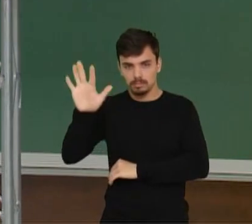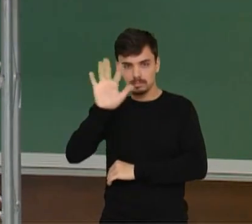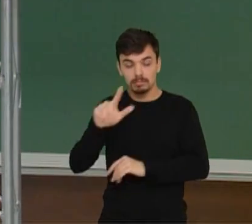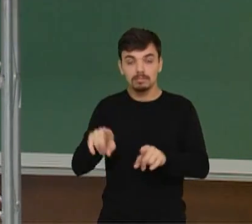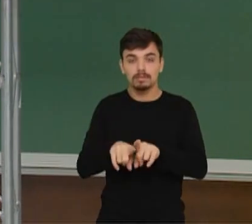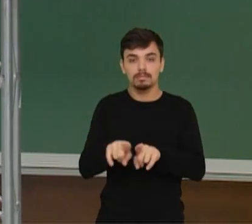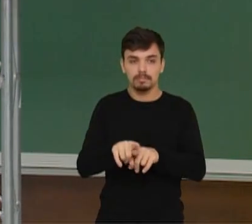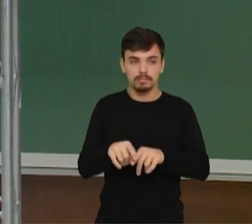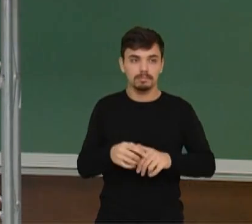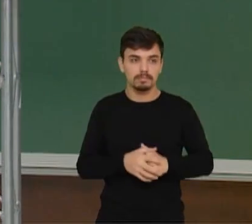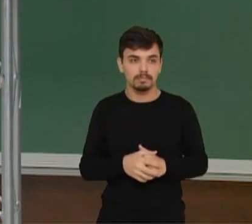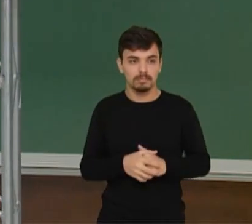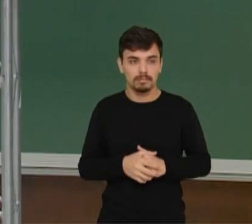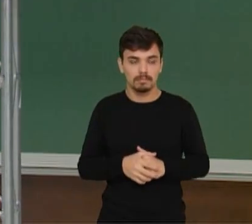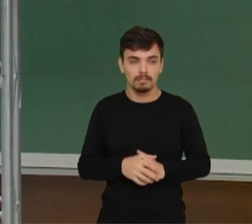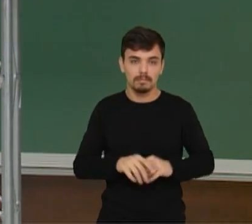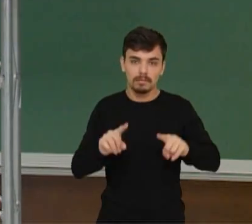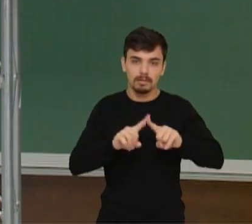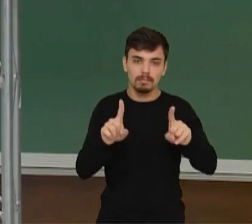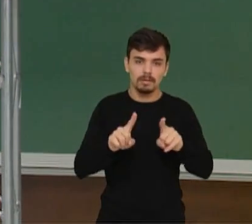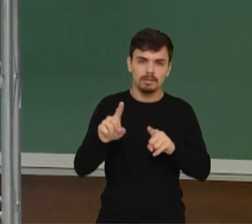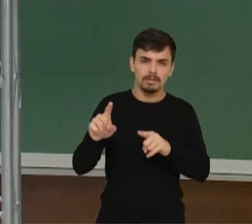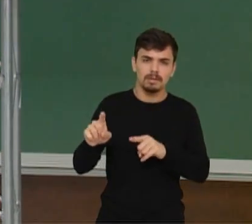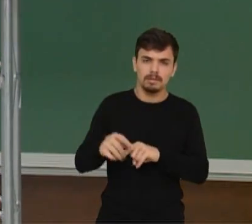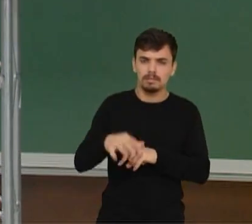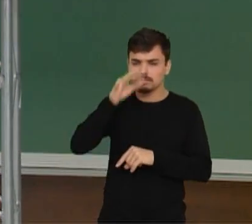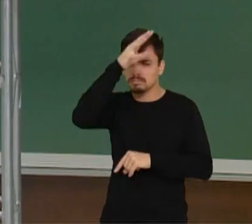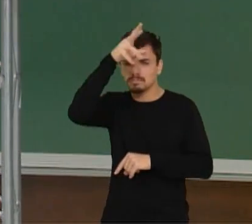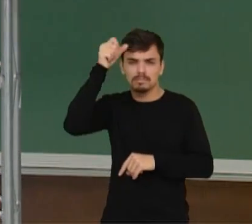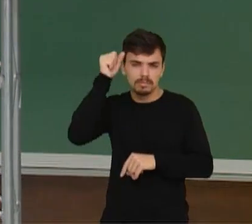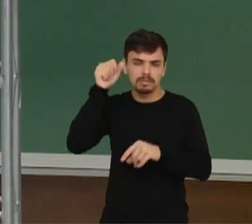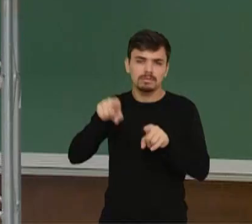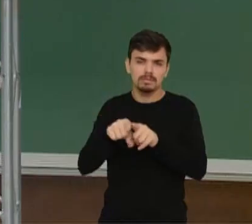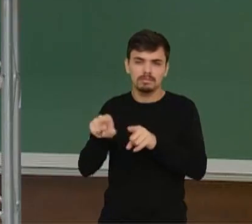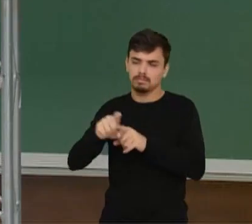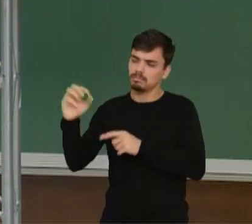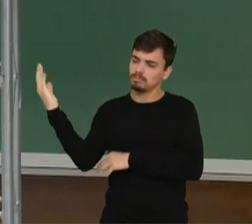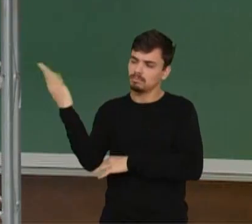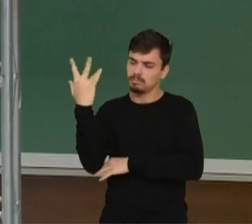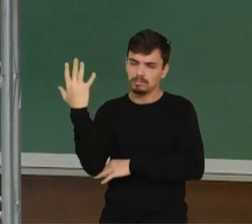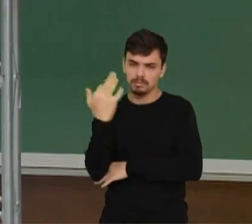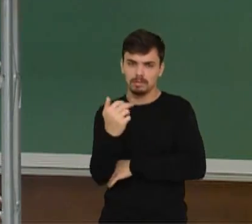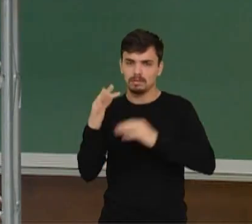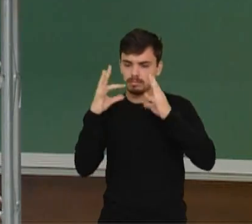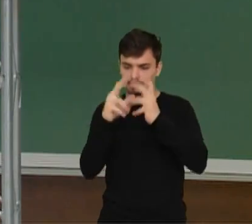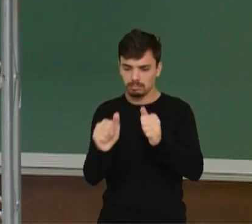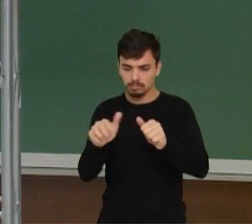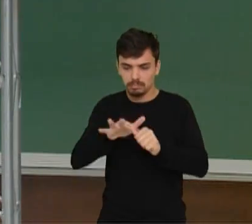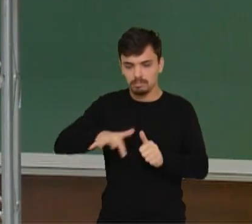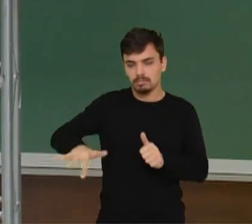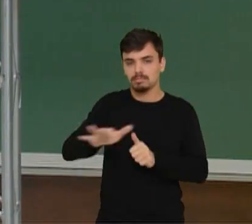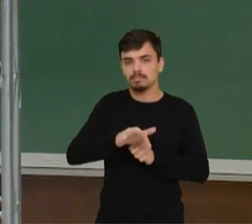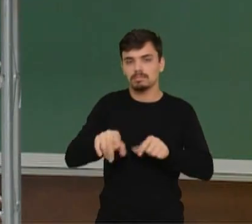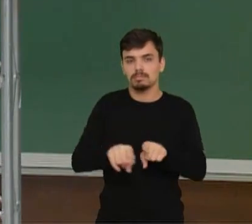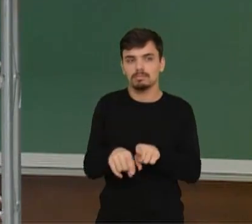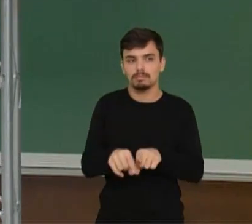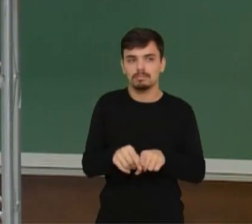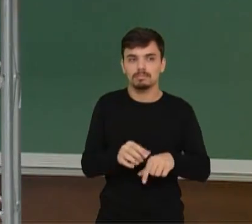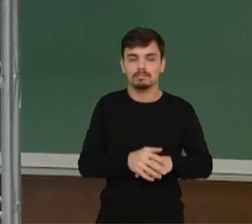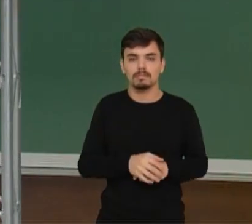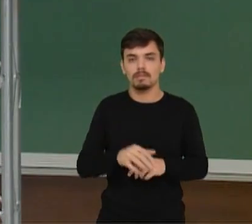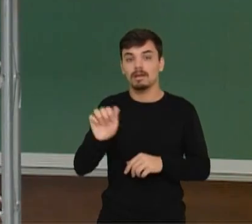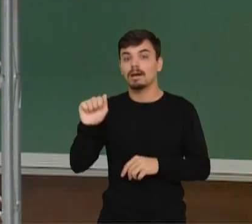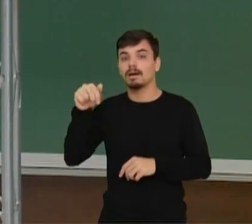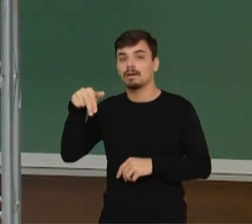Sul. Mais especificamente ali a Amazônia, aqui no Brasil, né, a Mata Atlântica, o Cerrado e o Pantanal. Então o habitat da